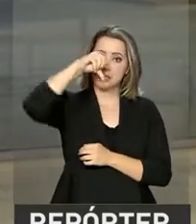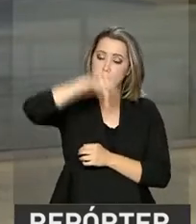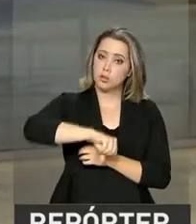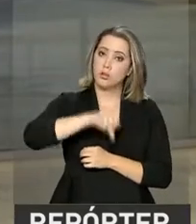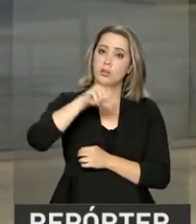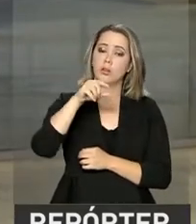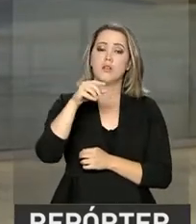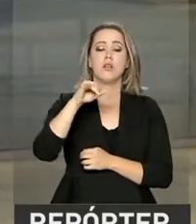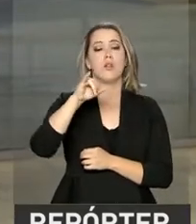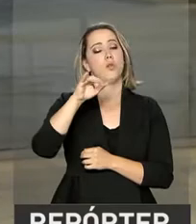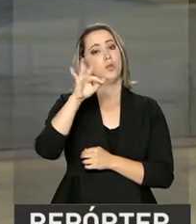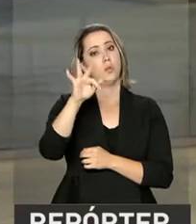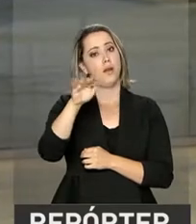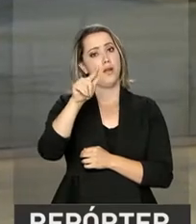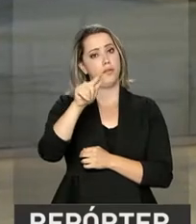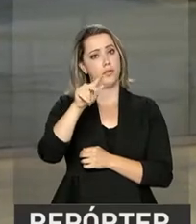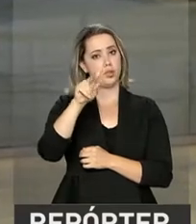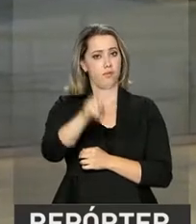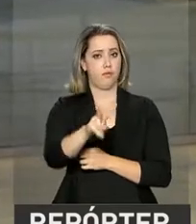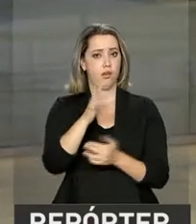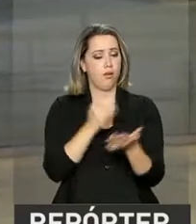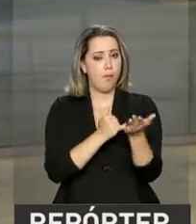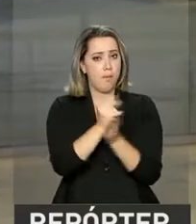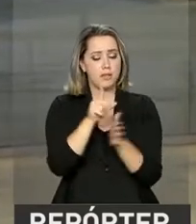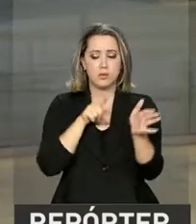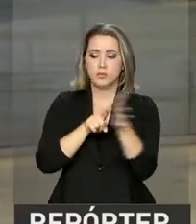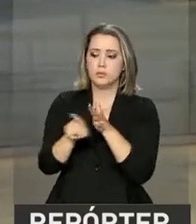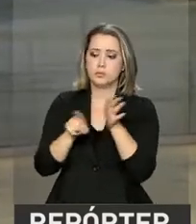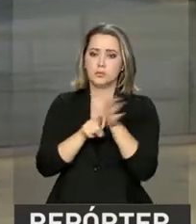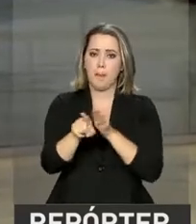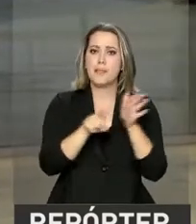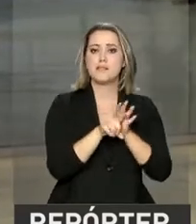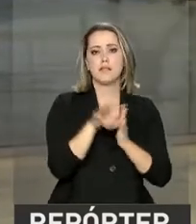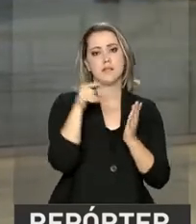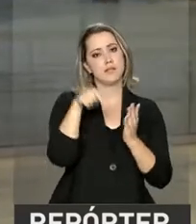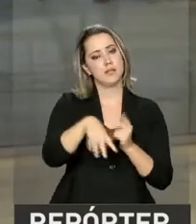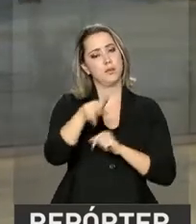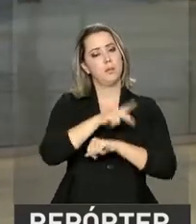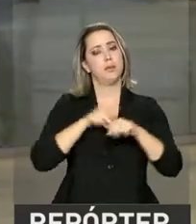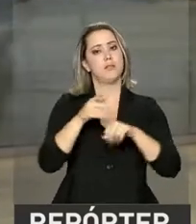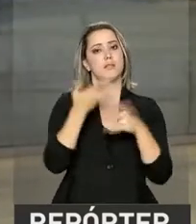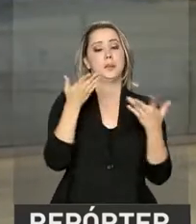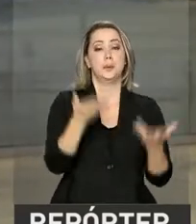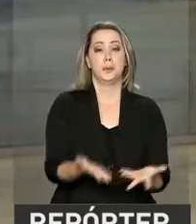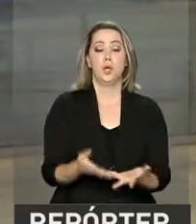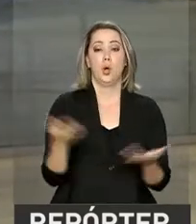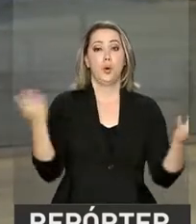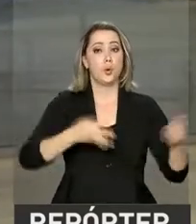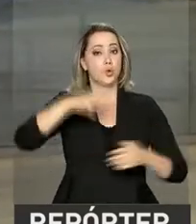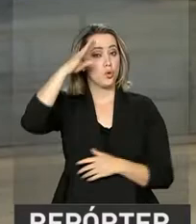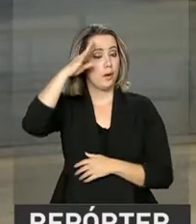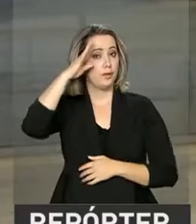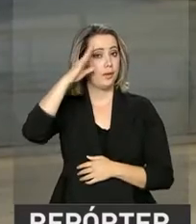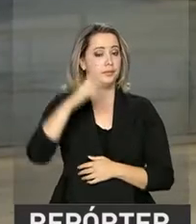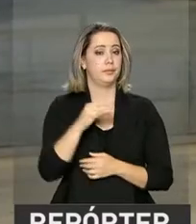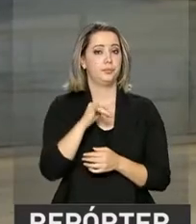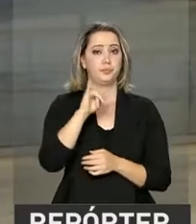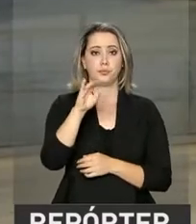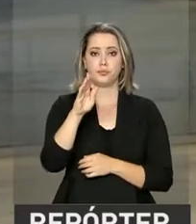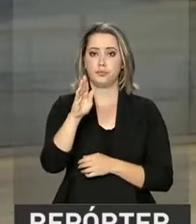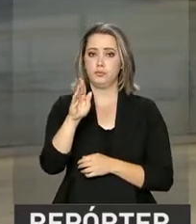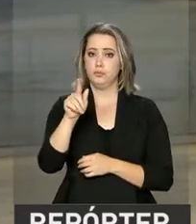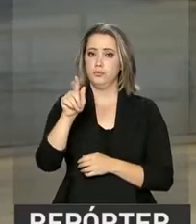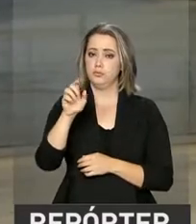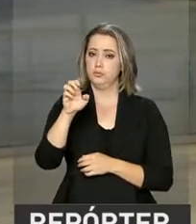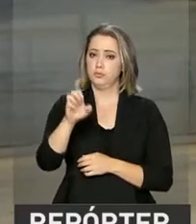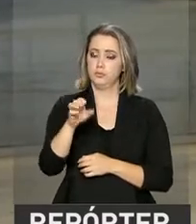Fundação Getúlio Vargas começou a fazer este tipo de levantamento no país. Nessa quarta-feira, o IBGE também